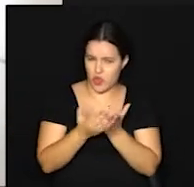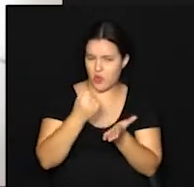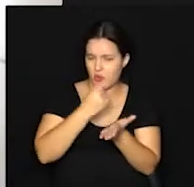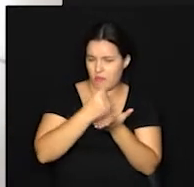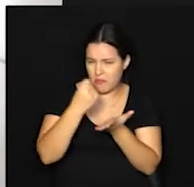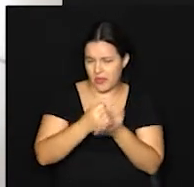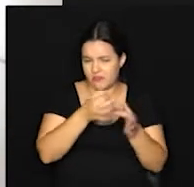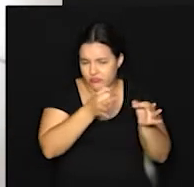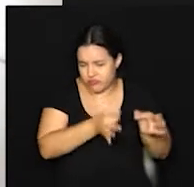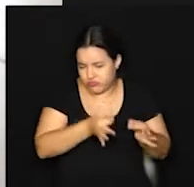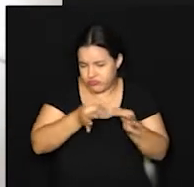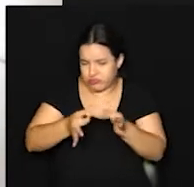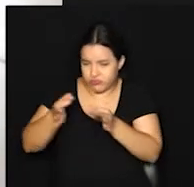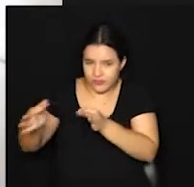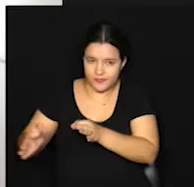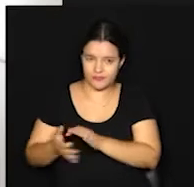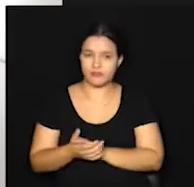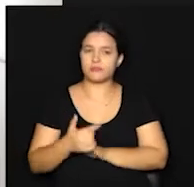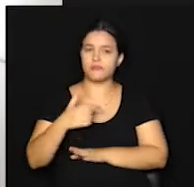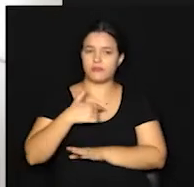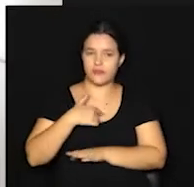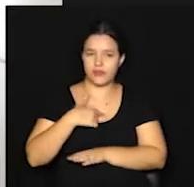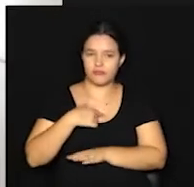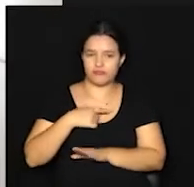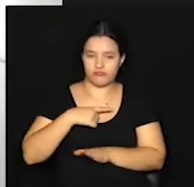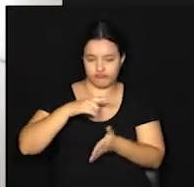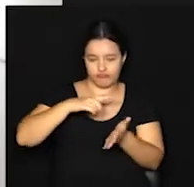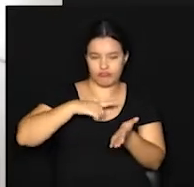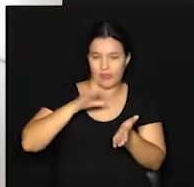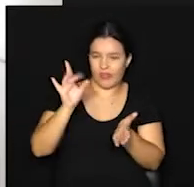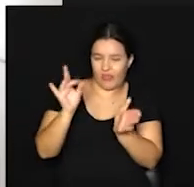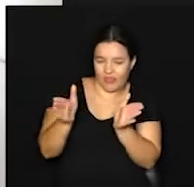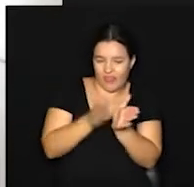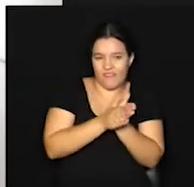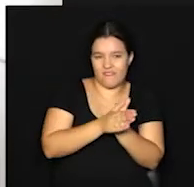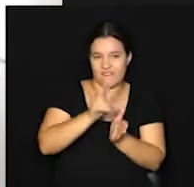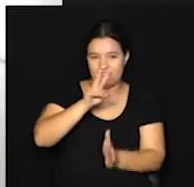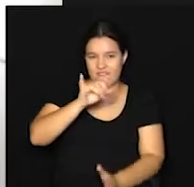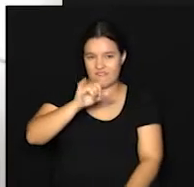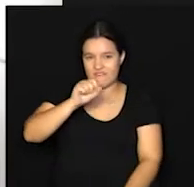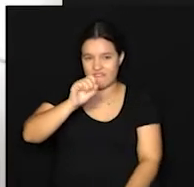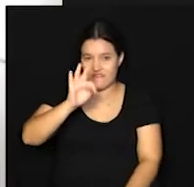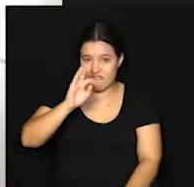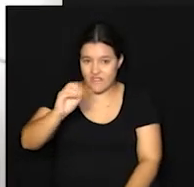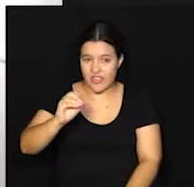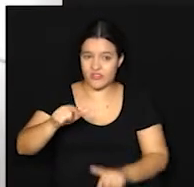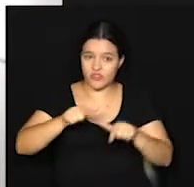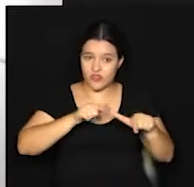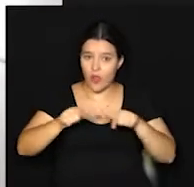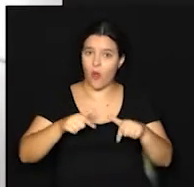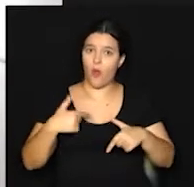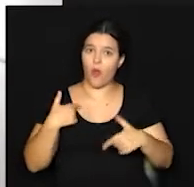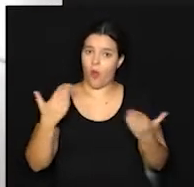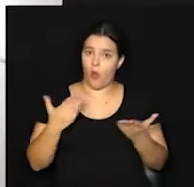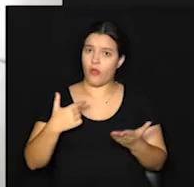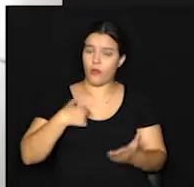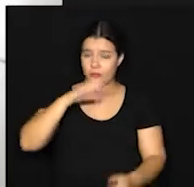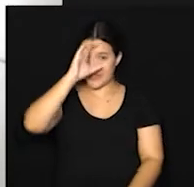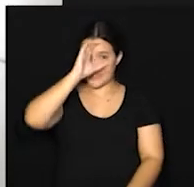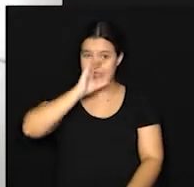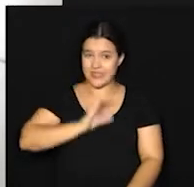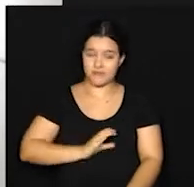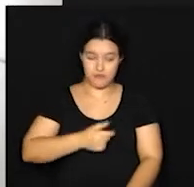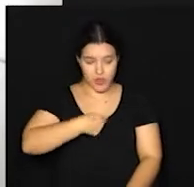eu tinha documento de trabalho, eu sou legalizada, hoje tenho cidadania espanhola, inclusive, mas eu vivia em